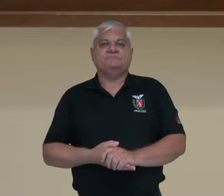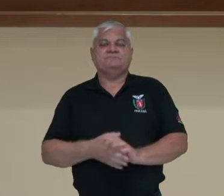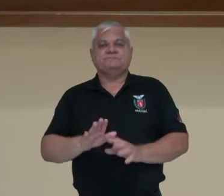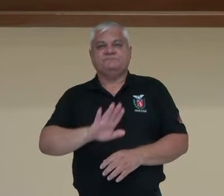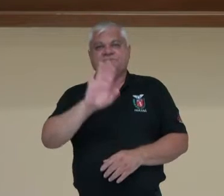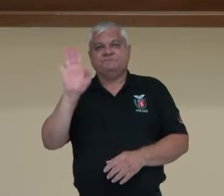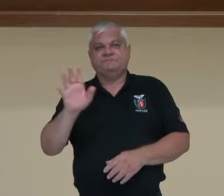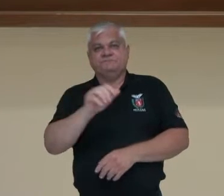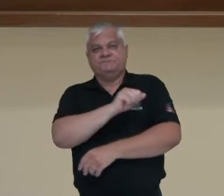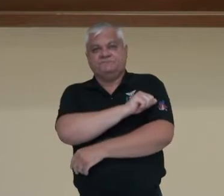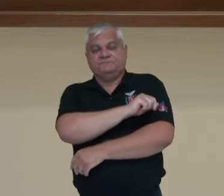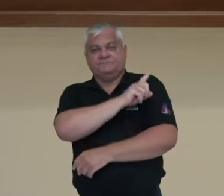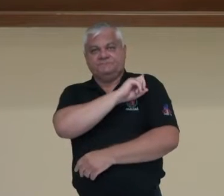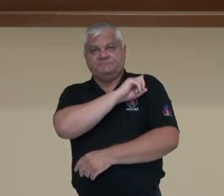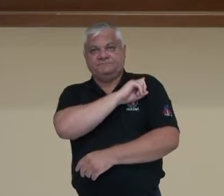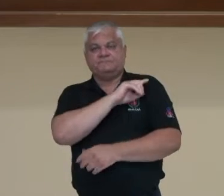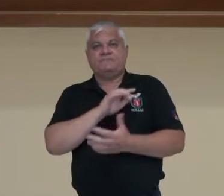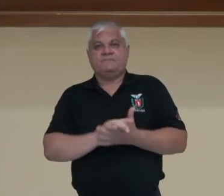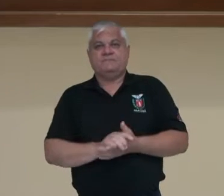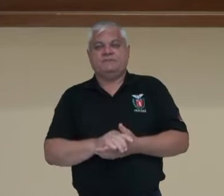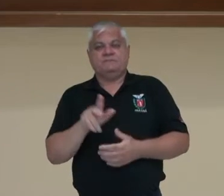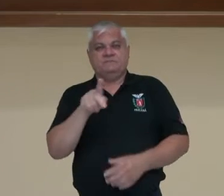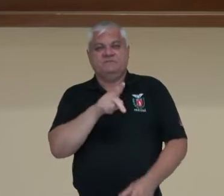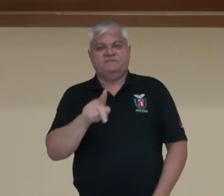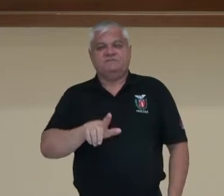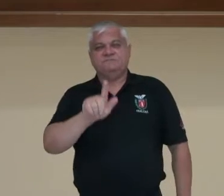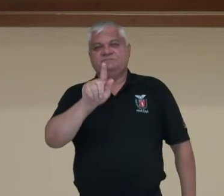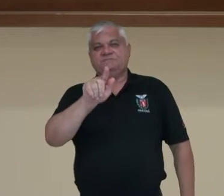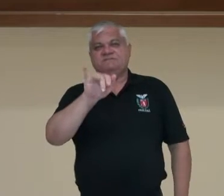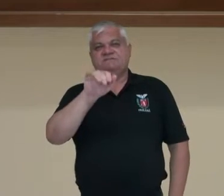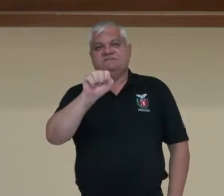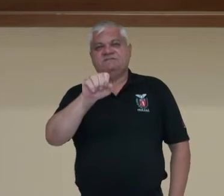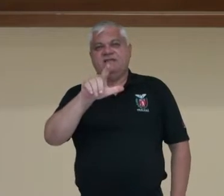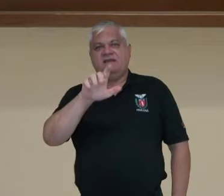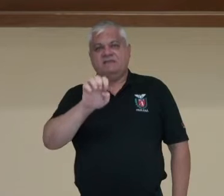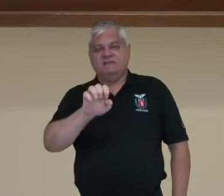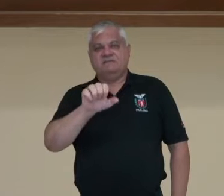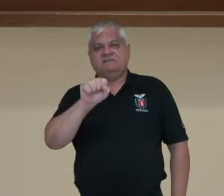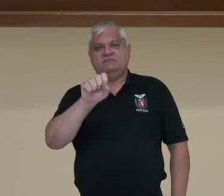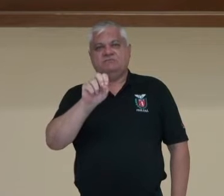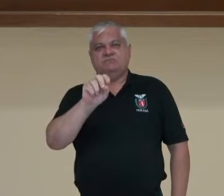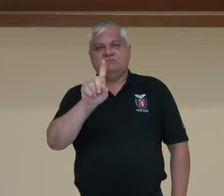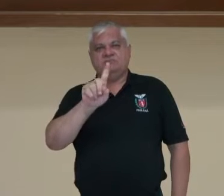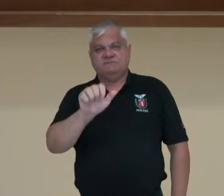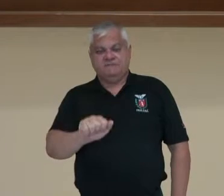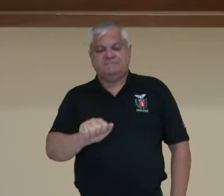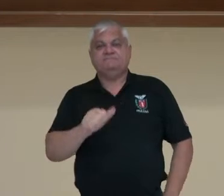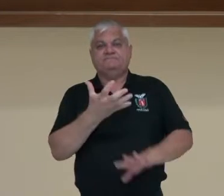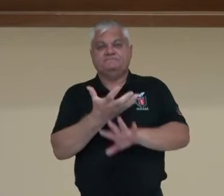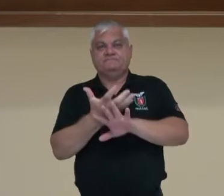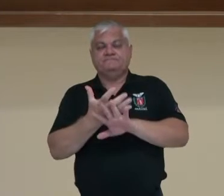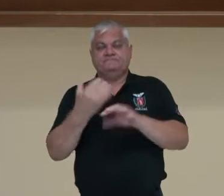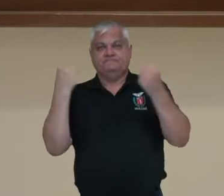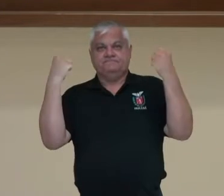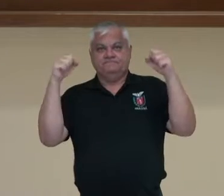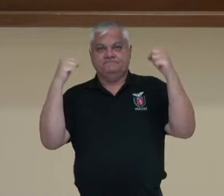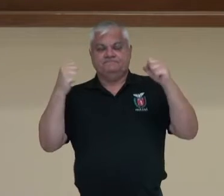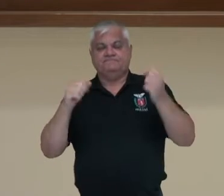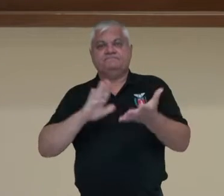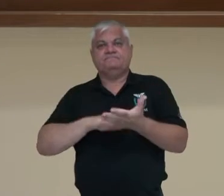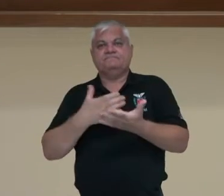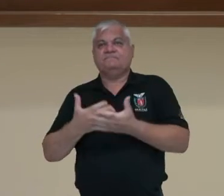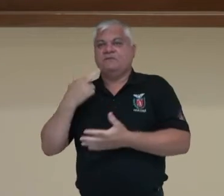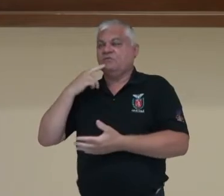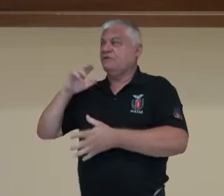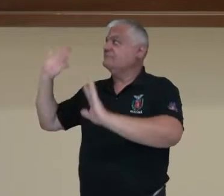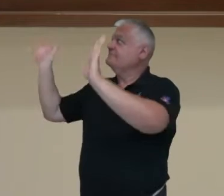Olá, estudantes da primeira série! Eu sou a professora Gisele Souza, da disciplina de Educação Física, e hoje quem vai nos ajudar é o